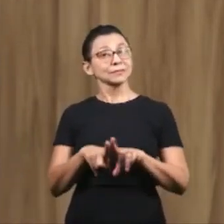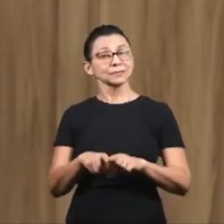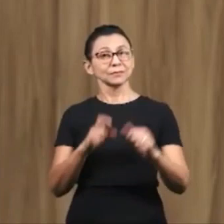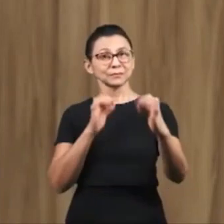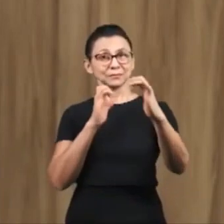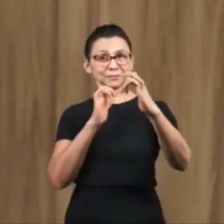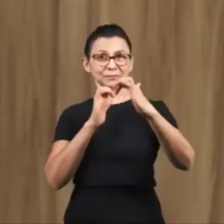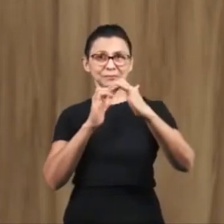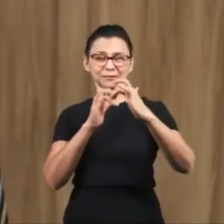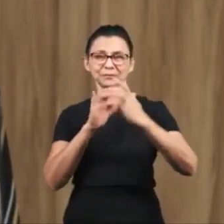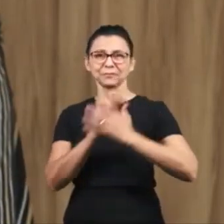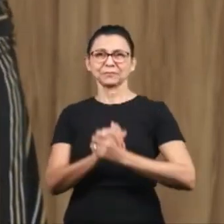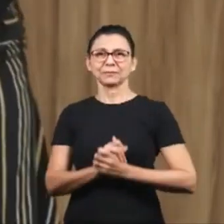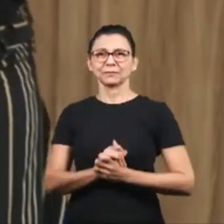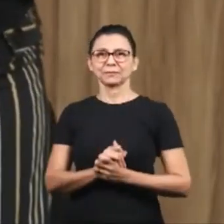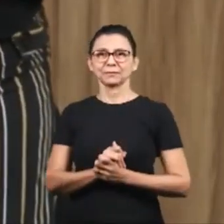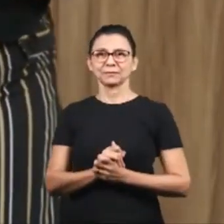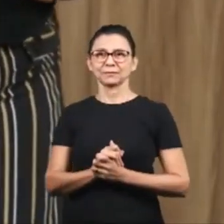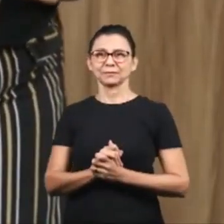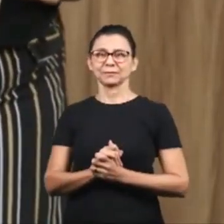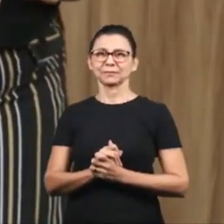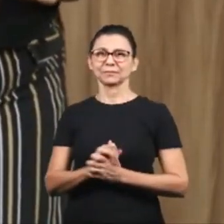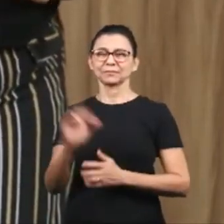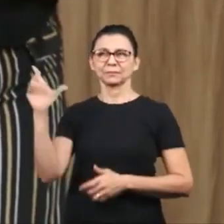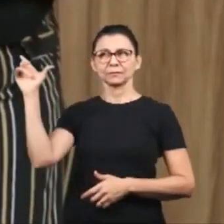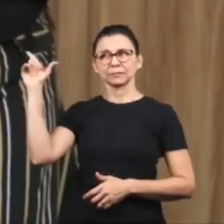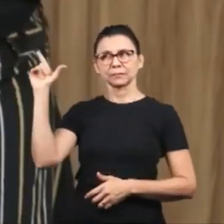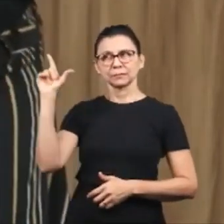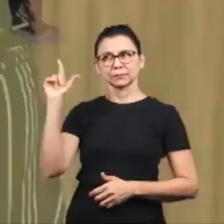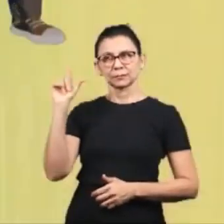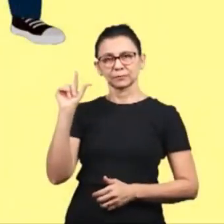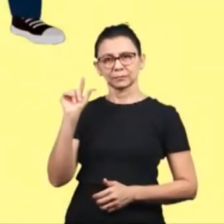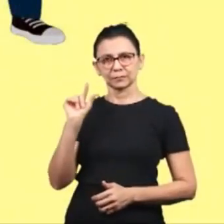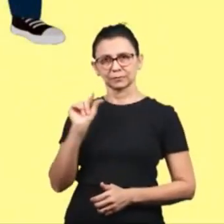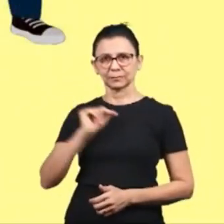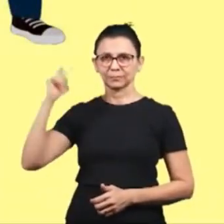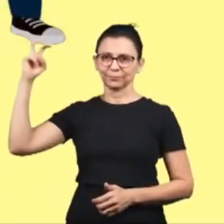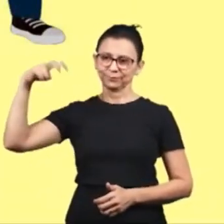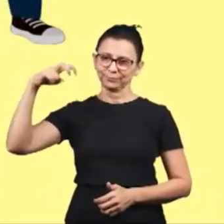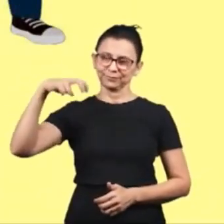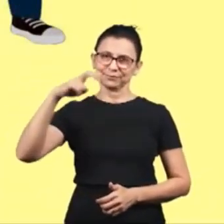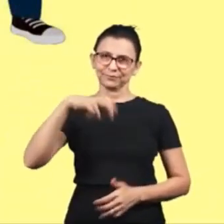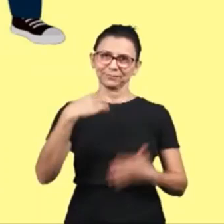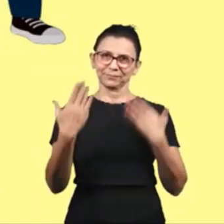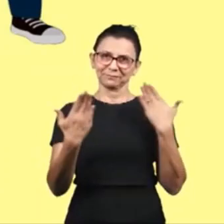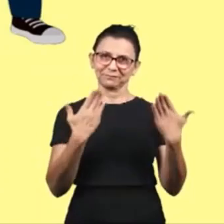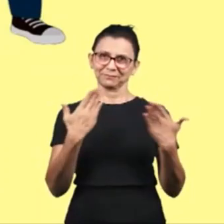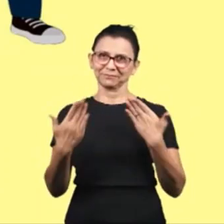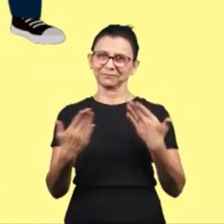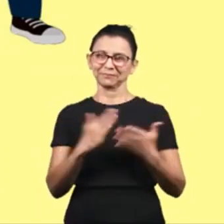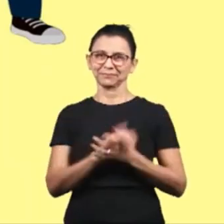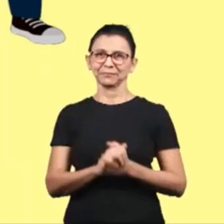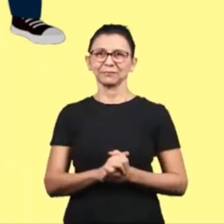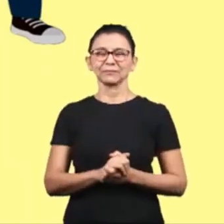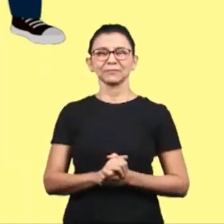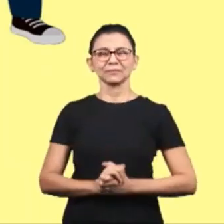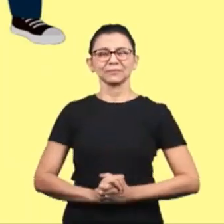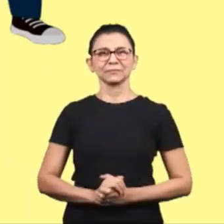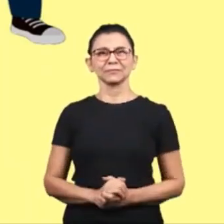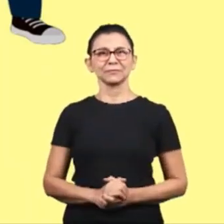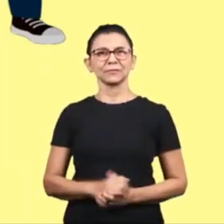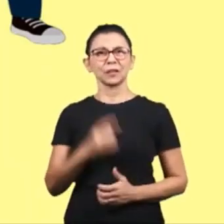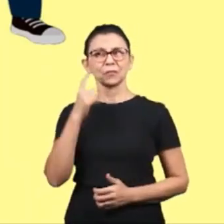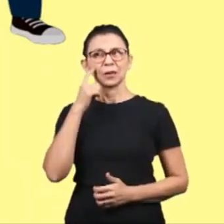Podemos também tocar de forma descendente, como se estivéssemos descendo a escada. Nós vamos estar indo do